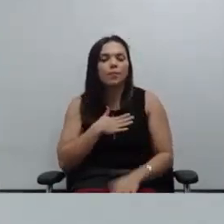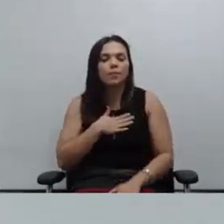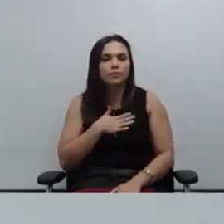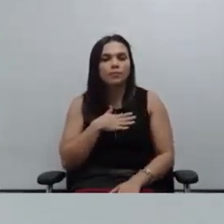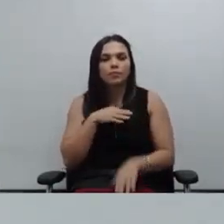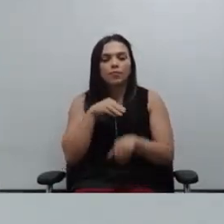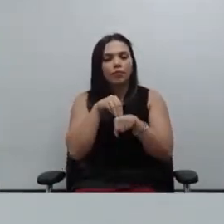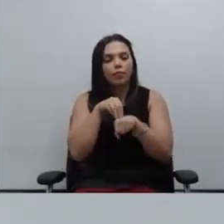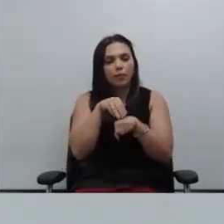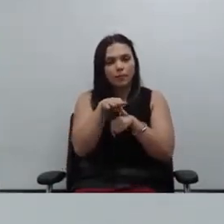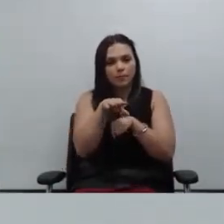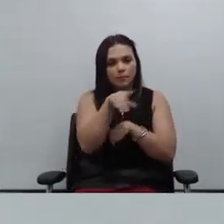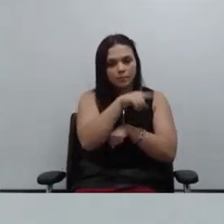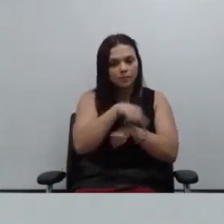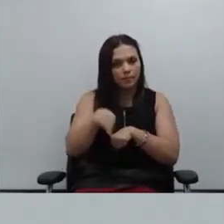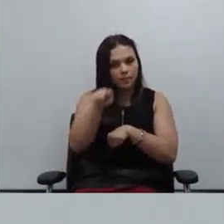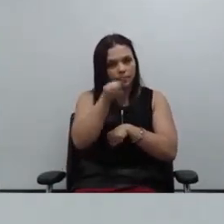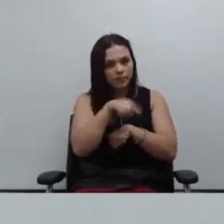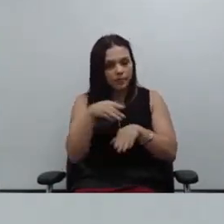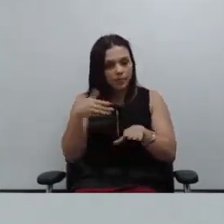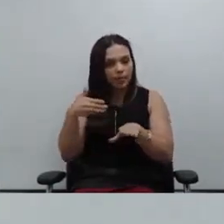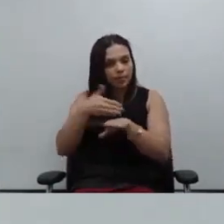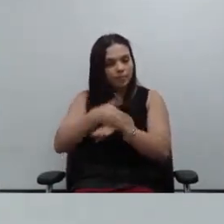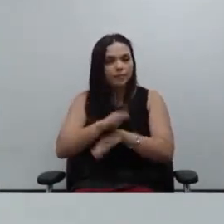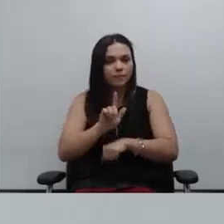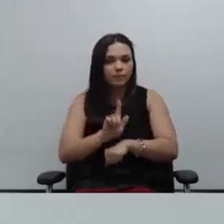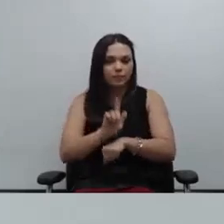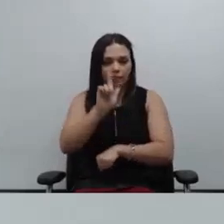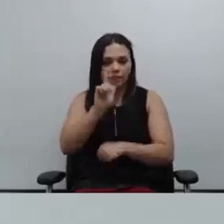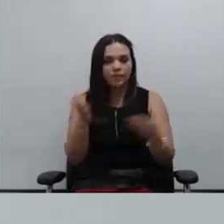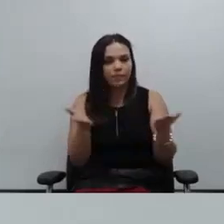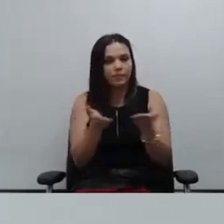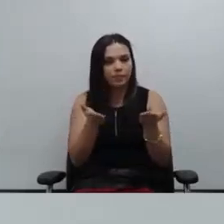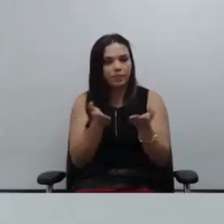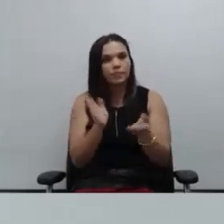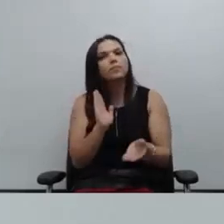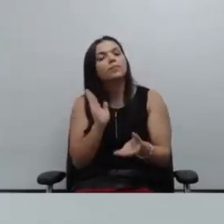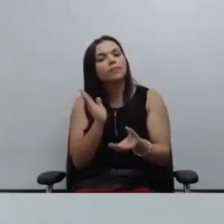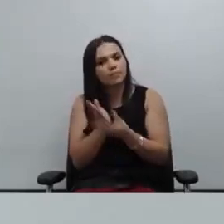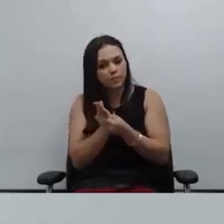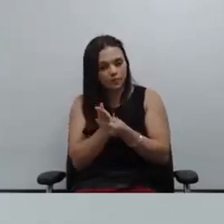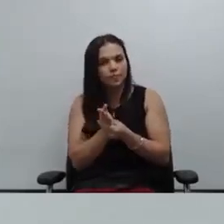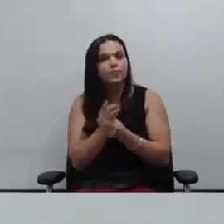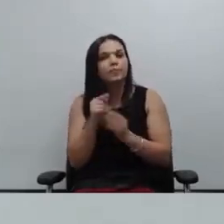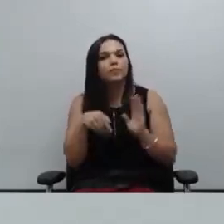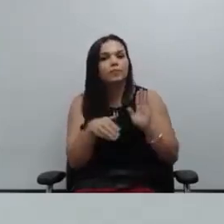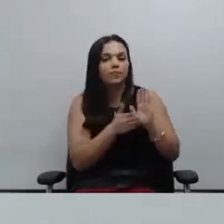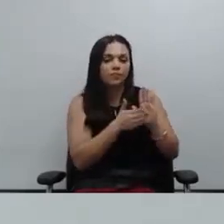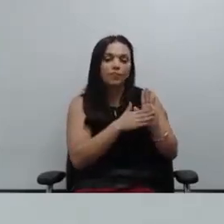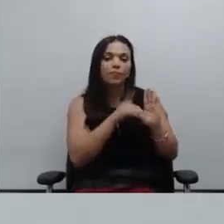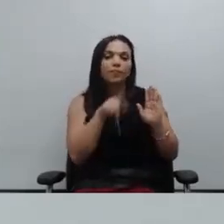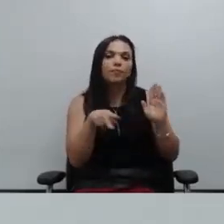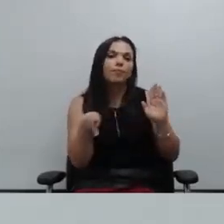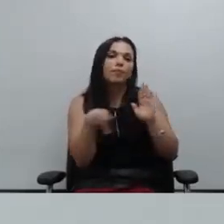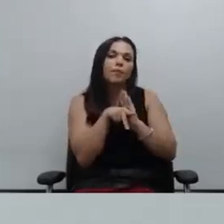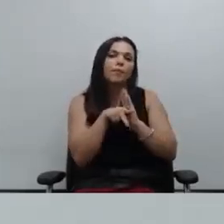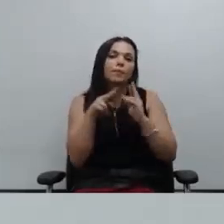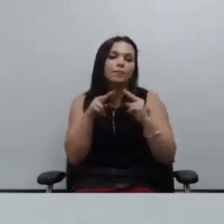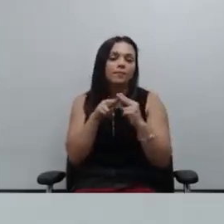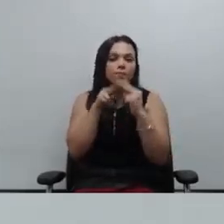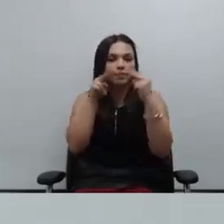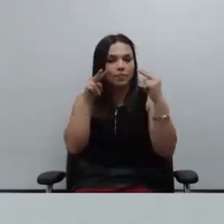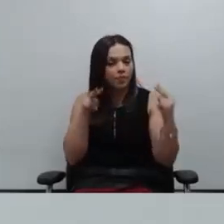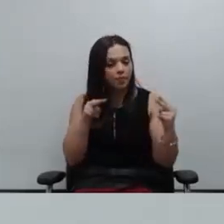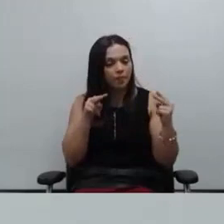dar uma dica para vocês que estão entrando na gestão agora, que esses processos, eles, na verdade, são da pauta virtual. Só que a gente